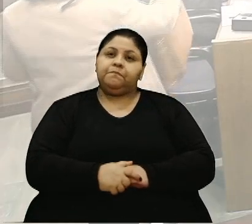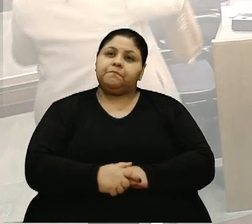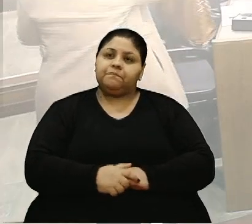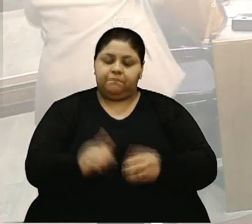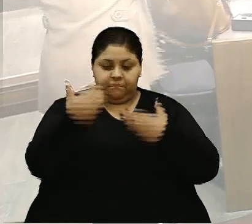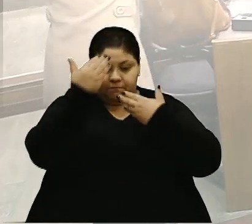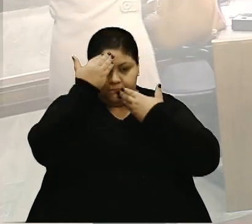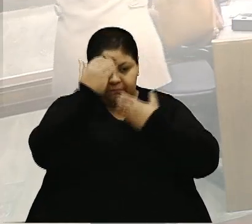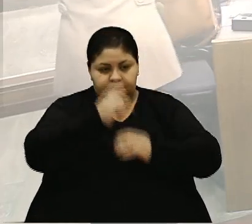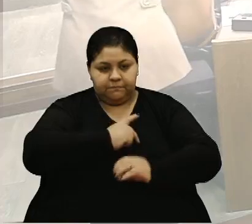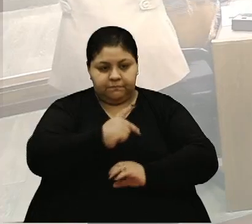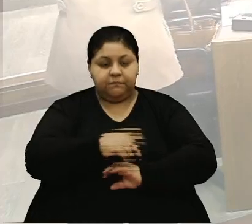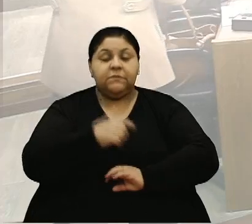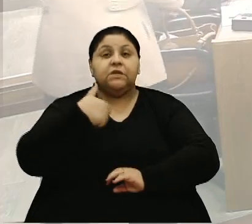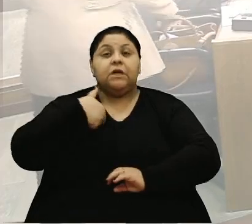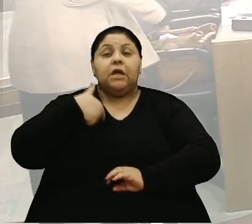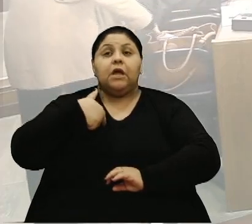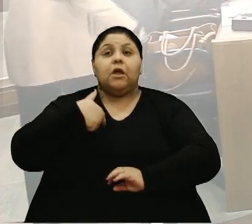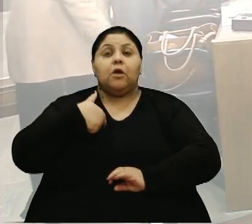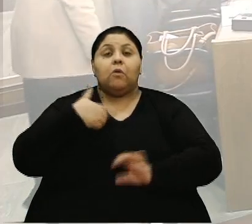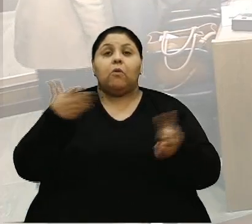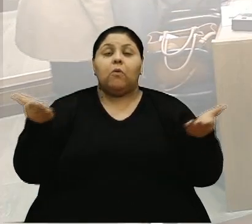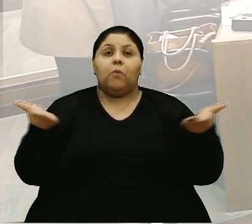Obrigado, senhor presidente. Eu queria aqui